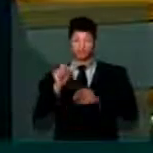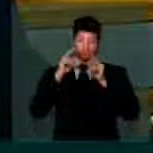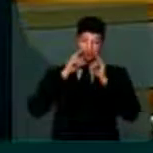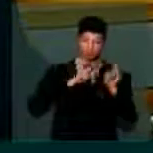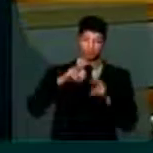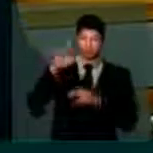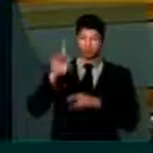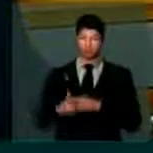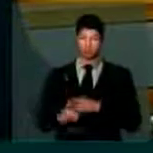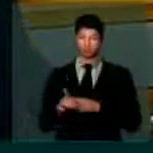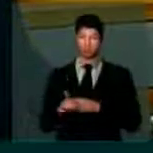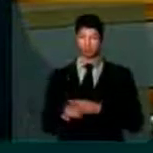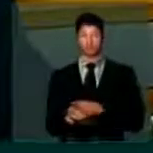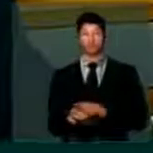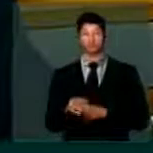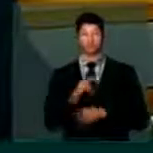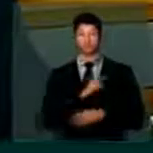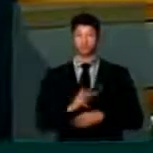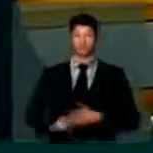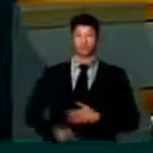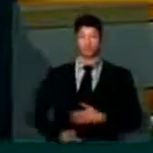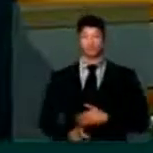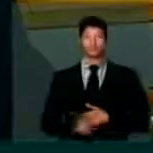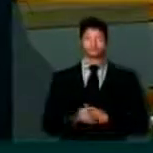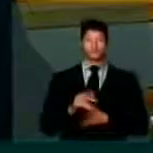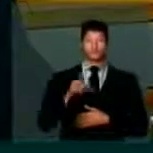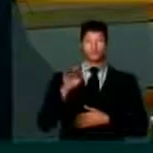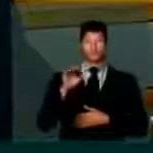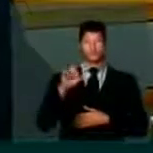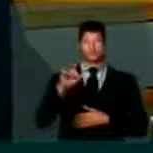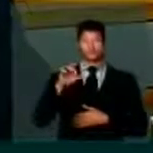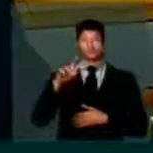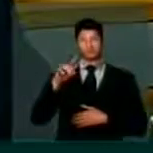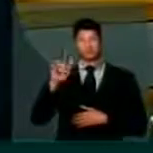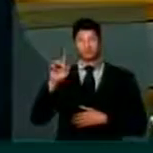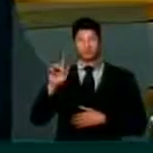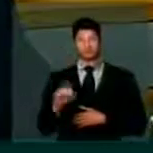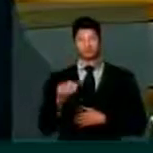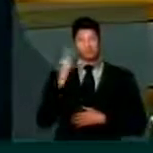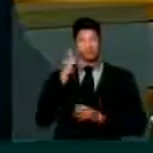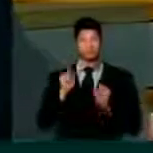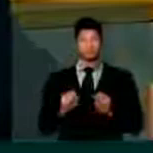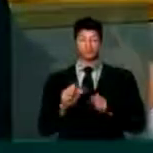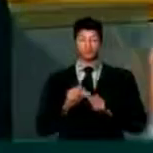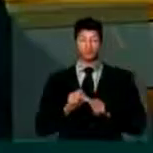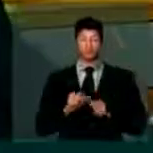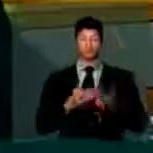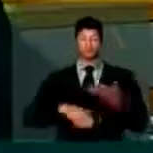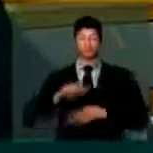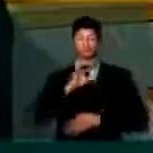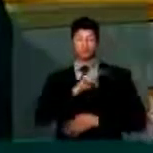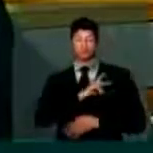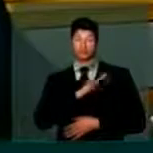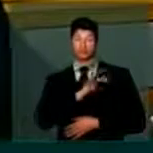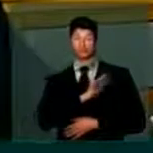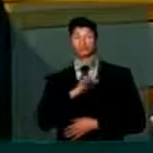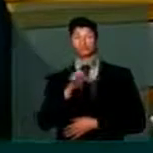o diretor, o presidente da Associação Nacional dos Delegados, para que a gente possa pressionar daqui, para que a Polícia